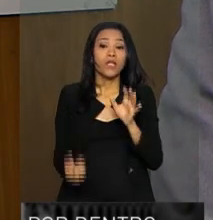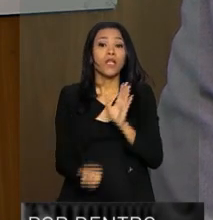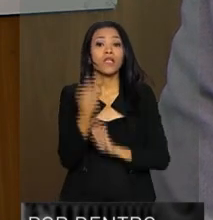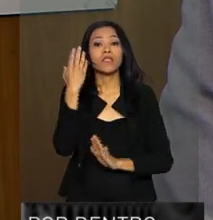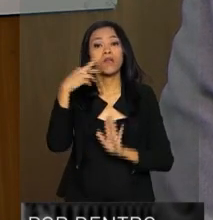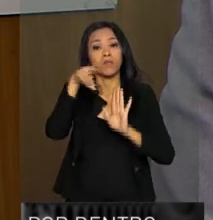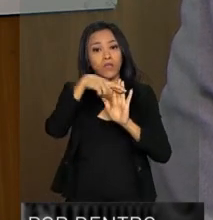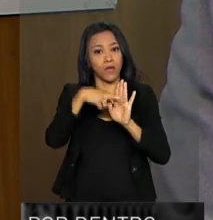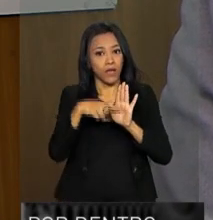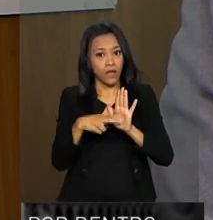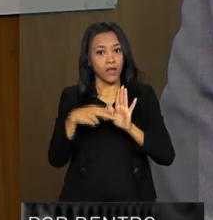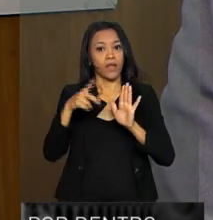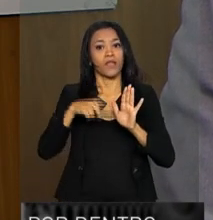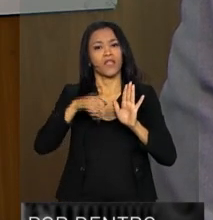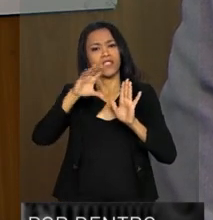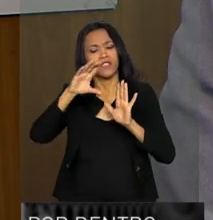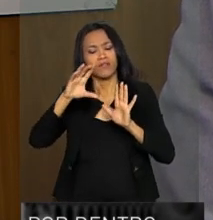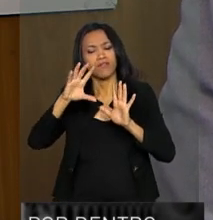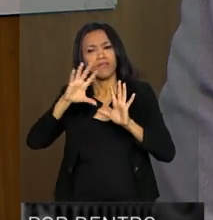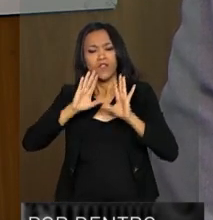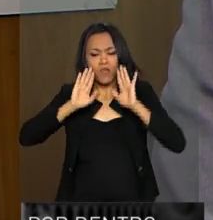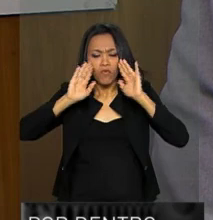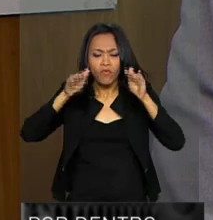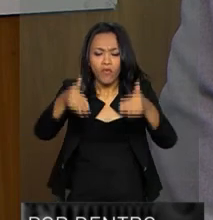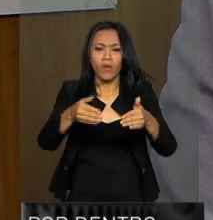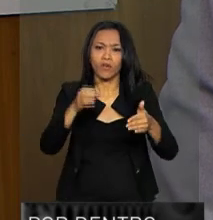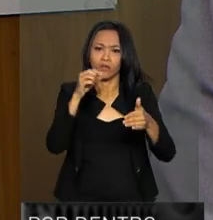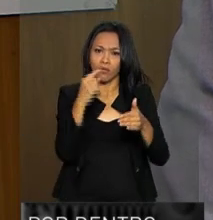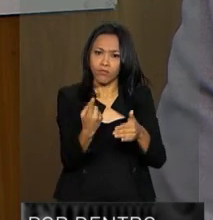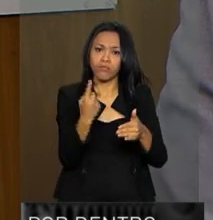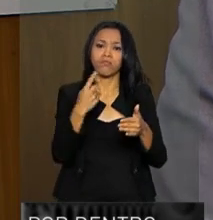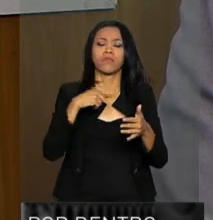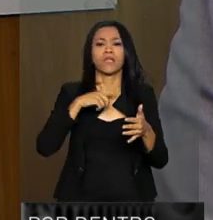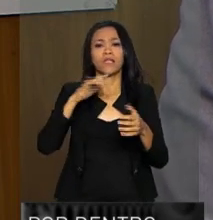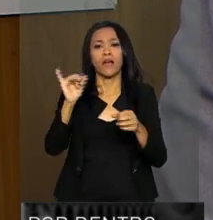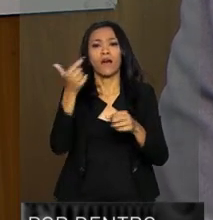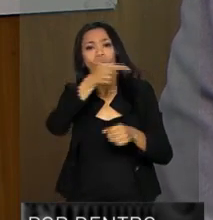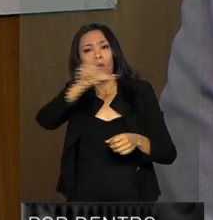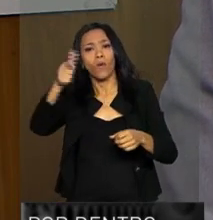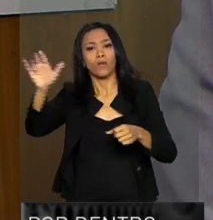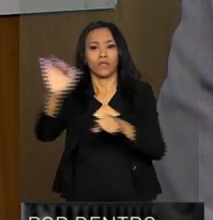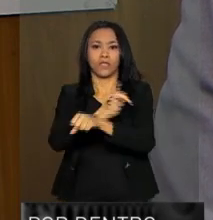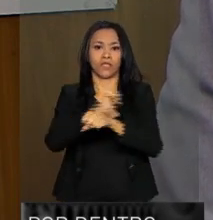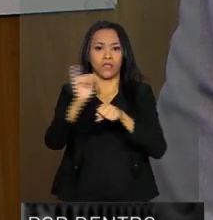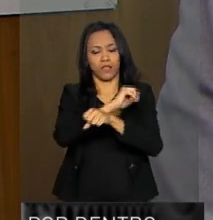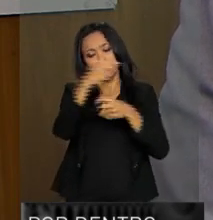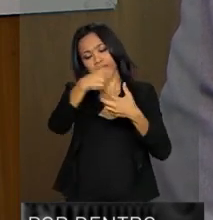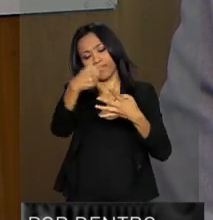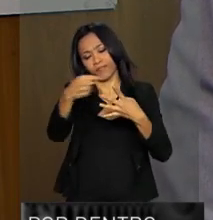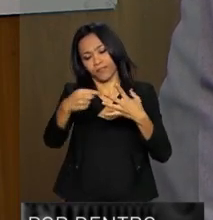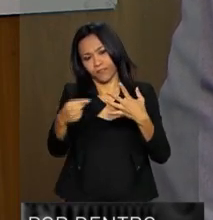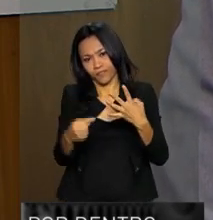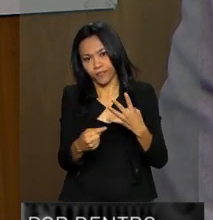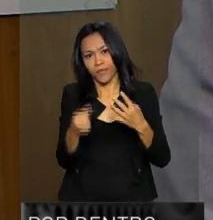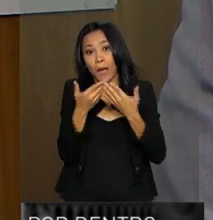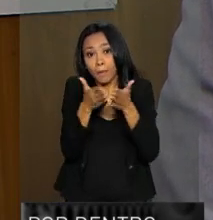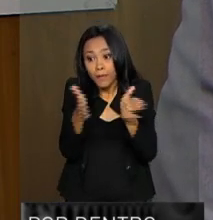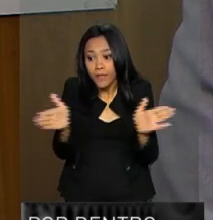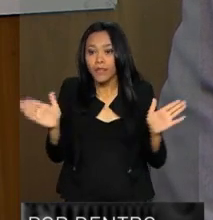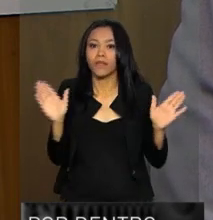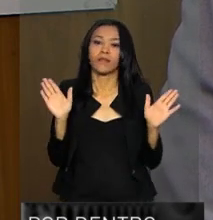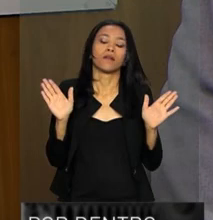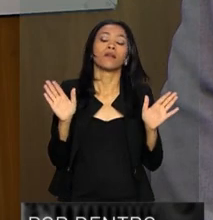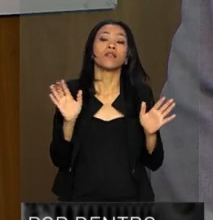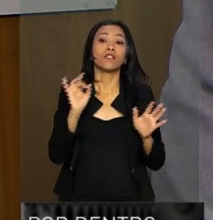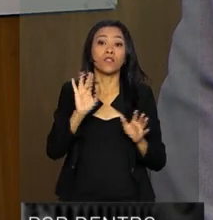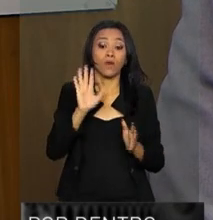descentraliza os investimentos que automatiza uma série de procedimentos e fluxos e só agora nesse último